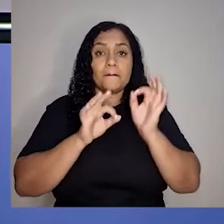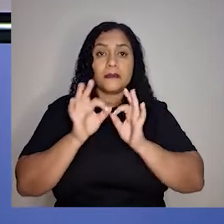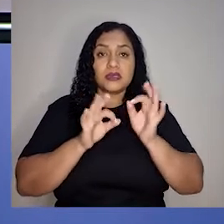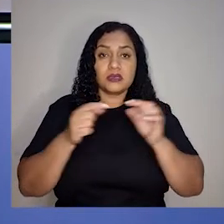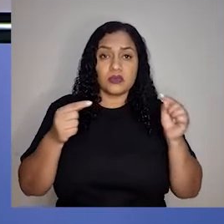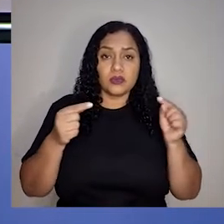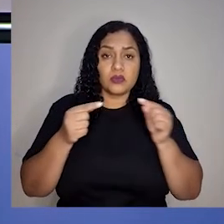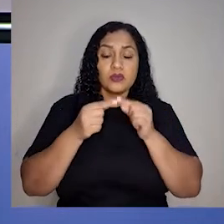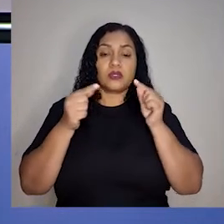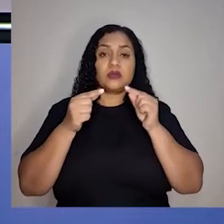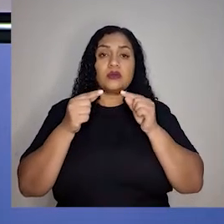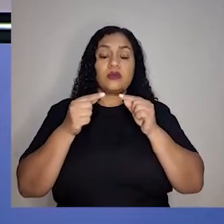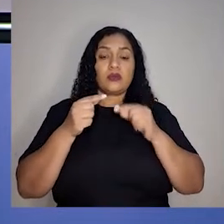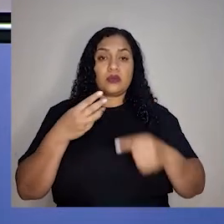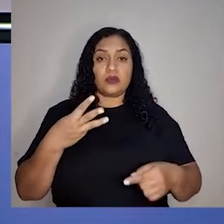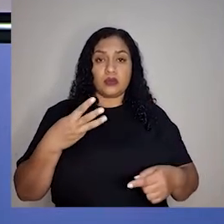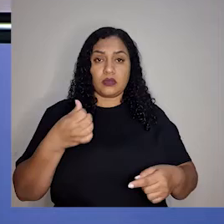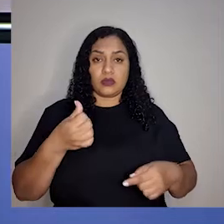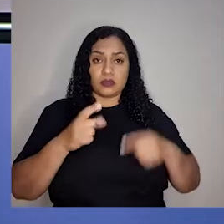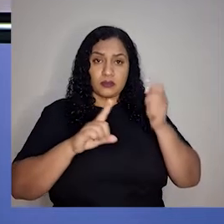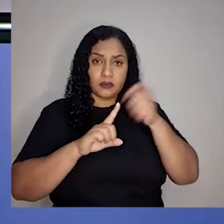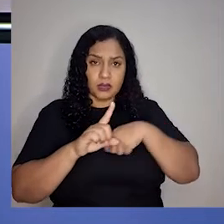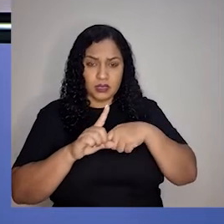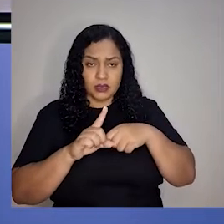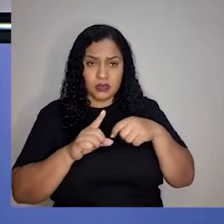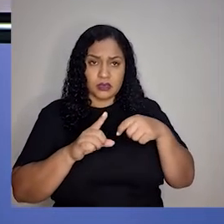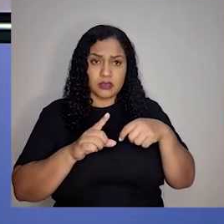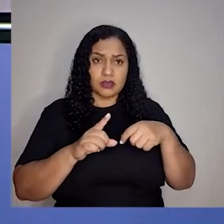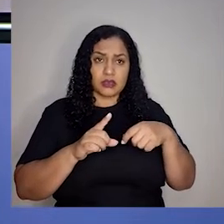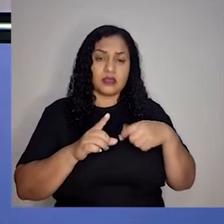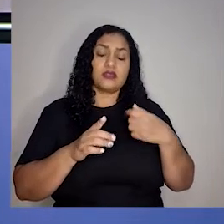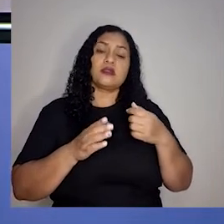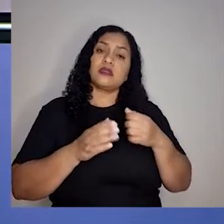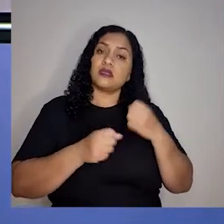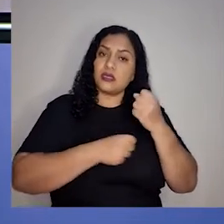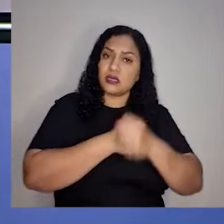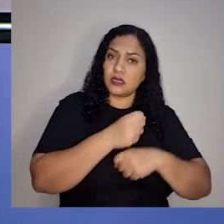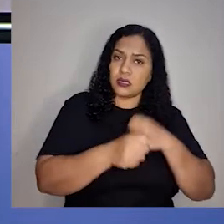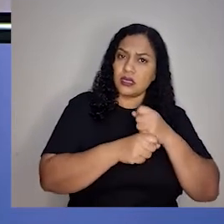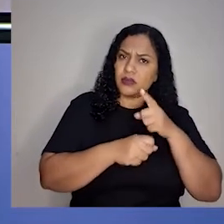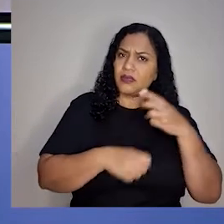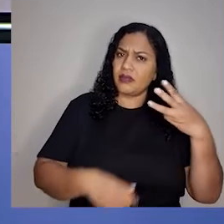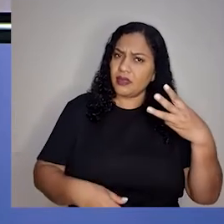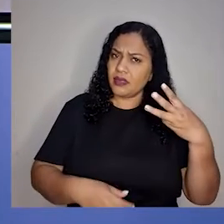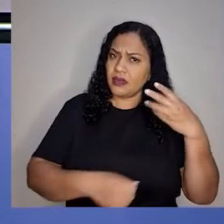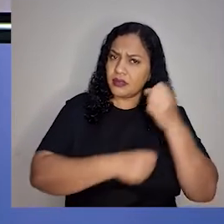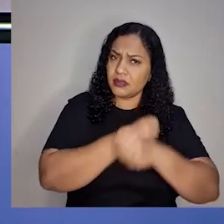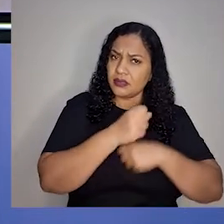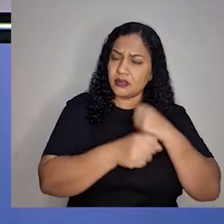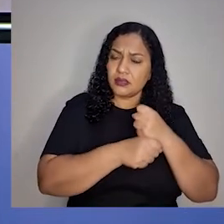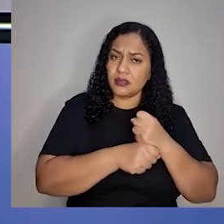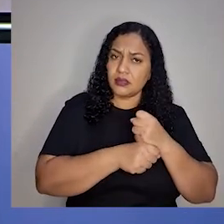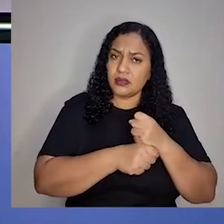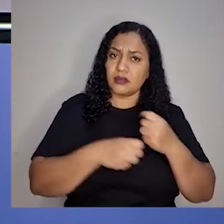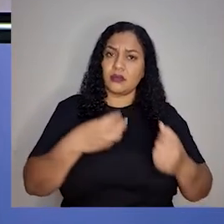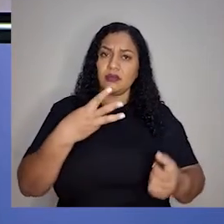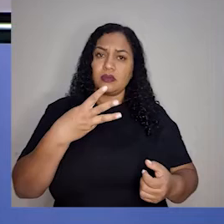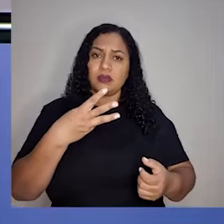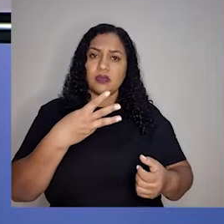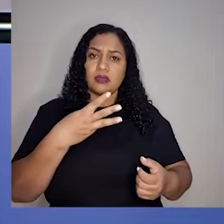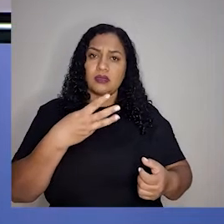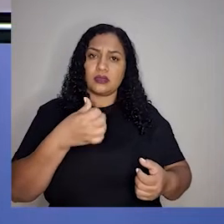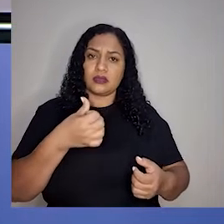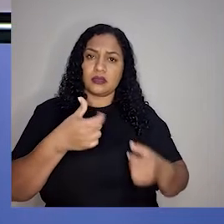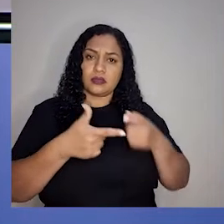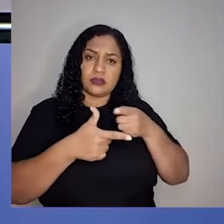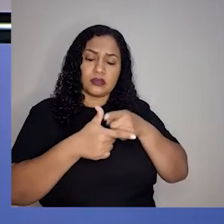conversão 36 meses em anos dá três anos 36 / 12